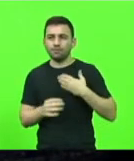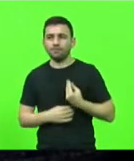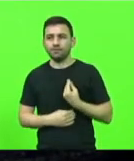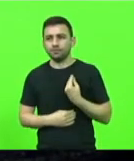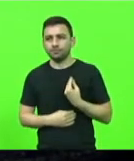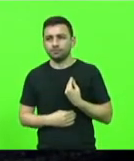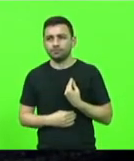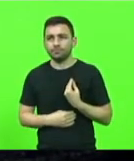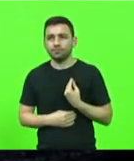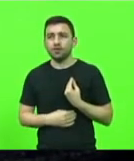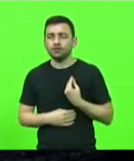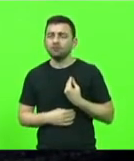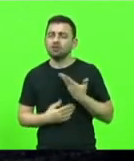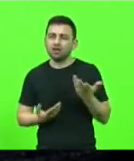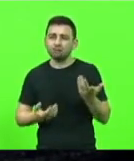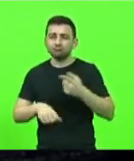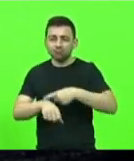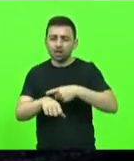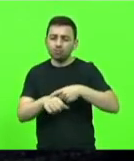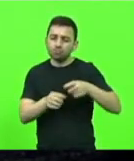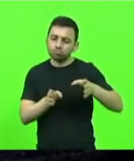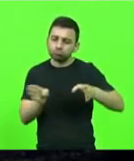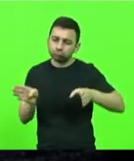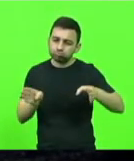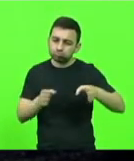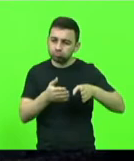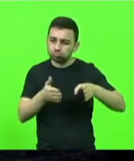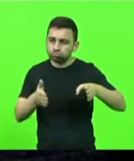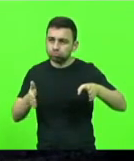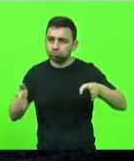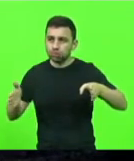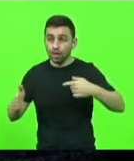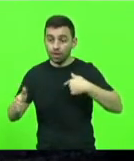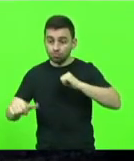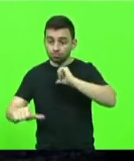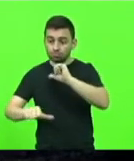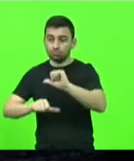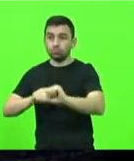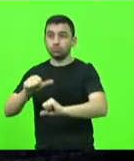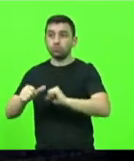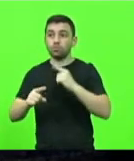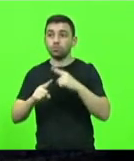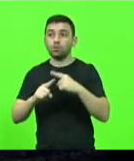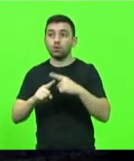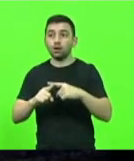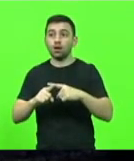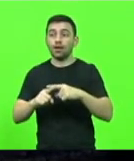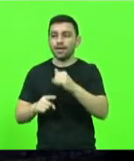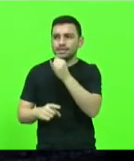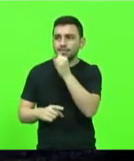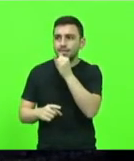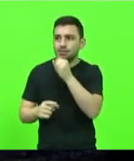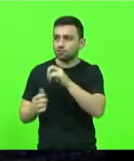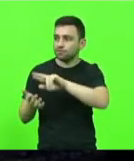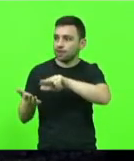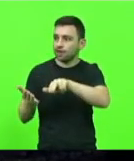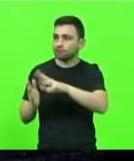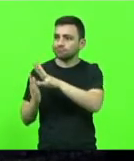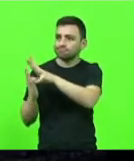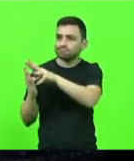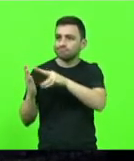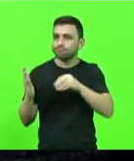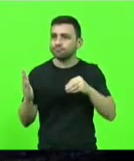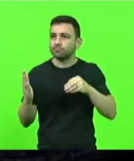foi assim por um tempo e só revertir pelo poder do exemplo convencida por